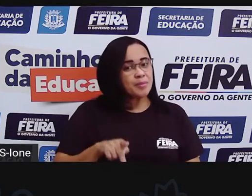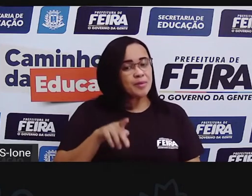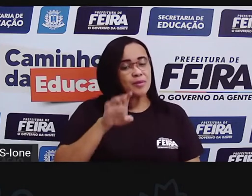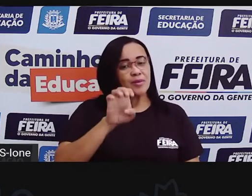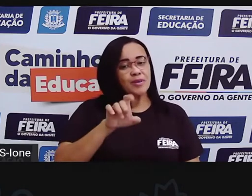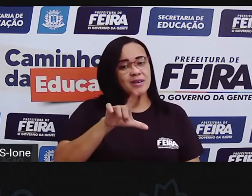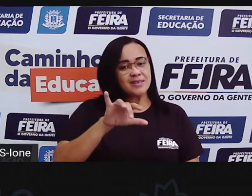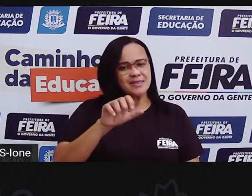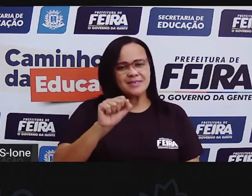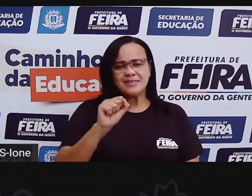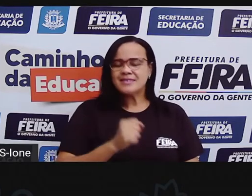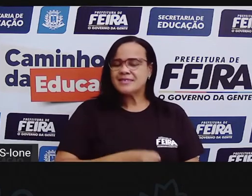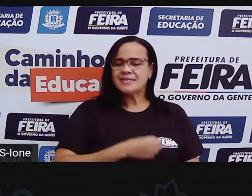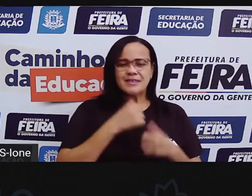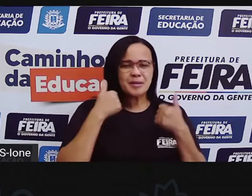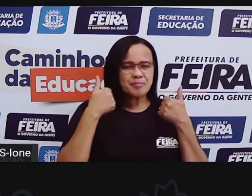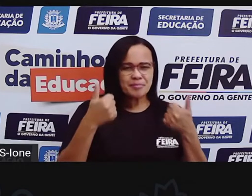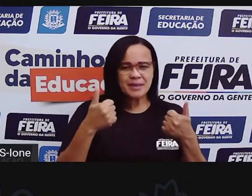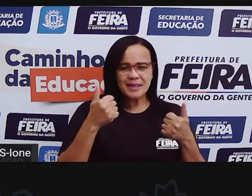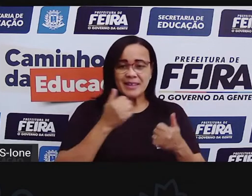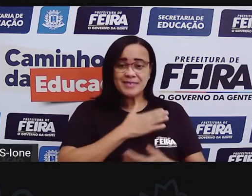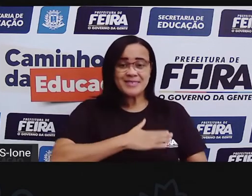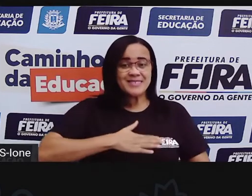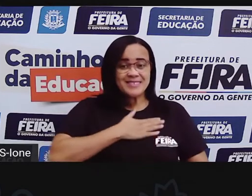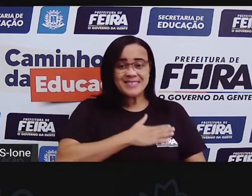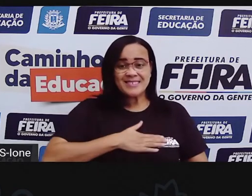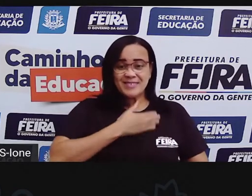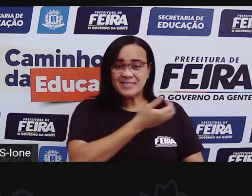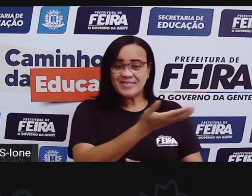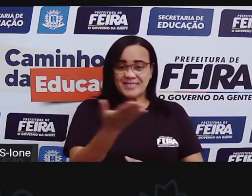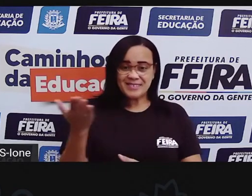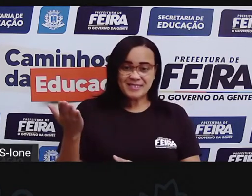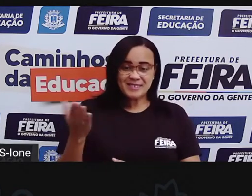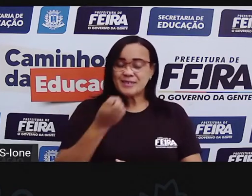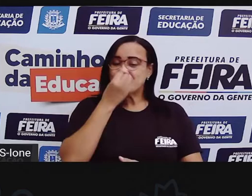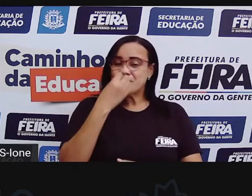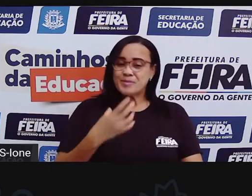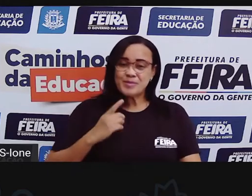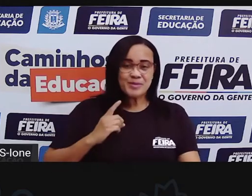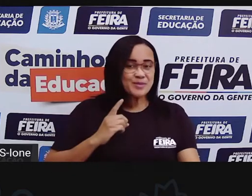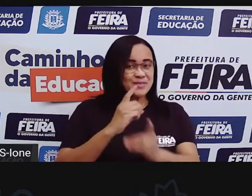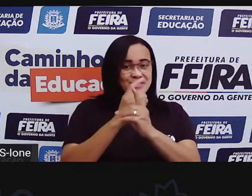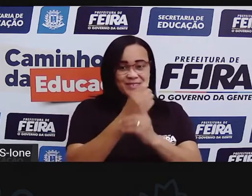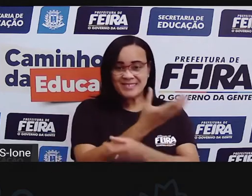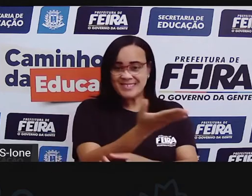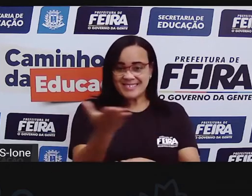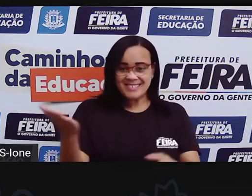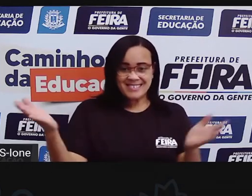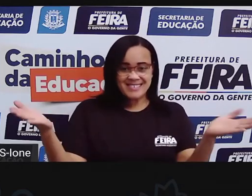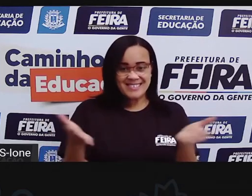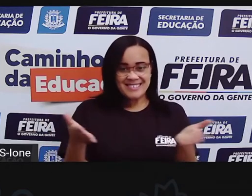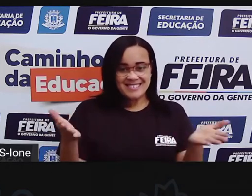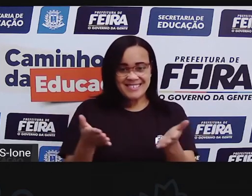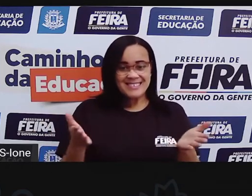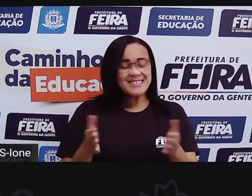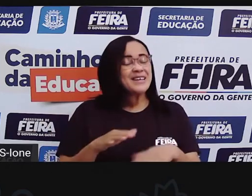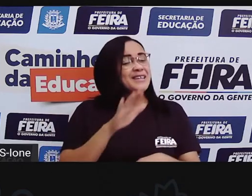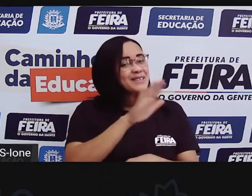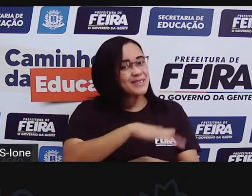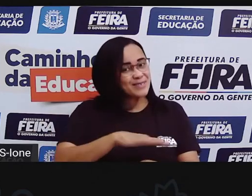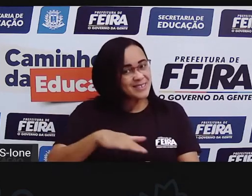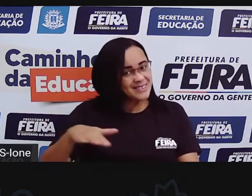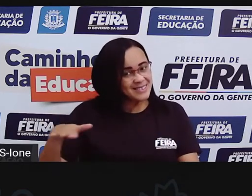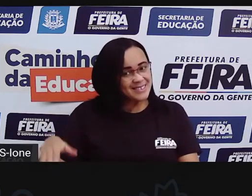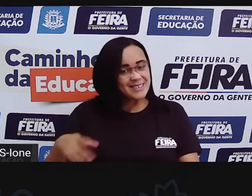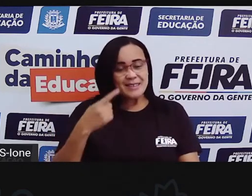de saudade de vocês. Claro, que bom encontrar com vocês hoje, não é? Meninada, vocês